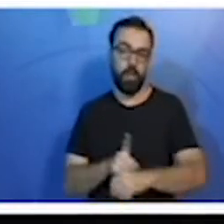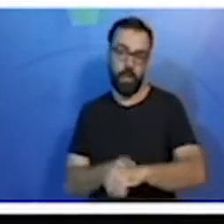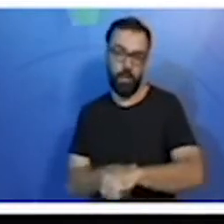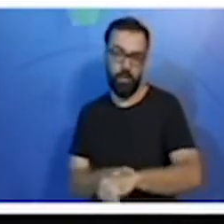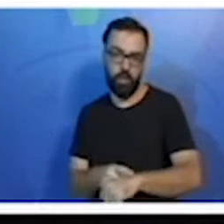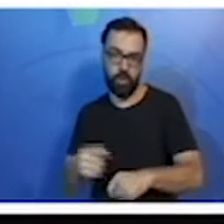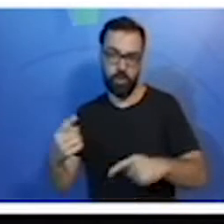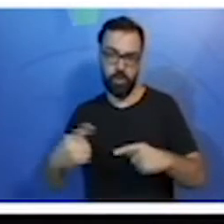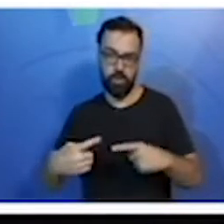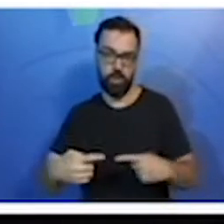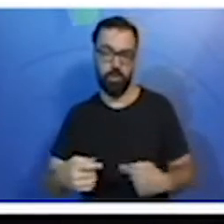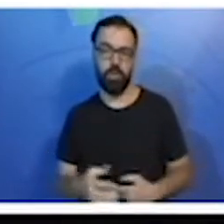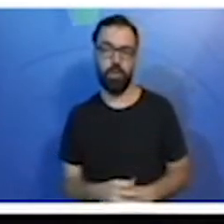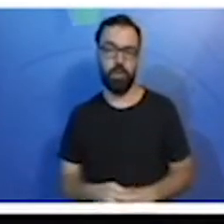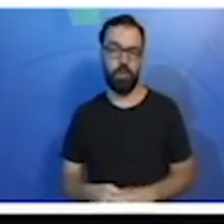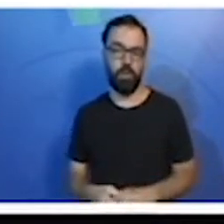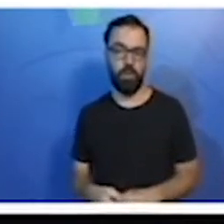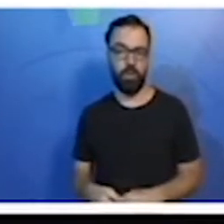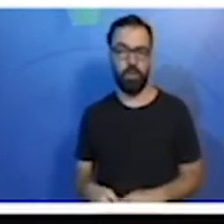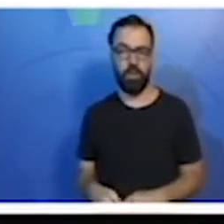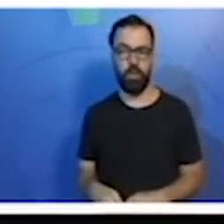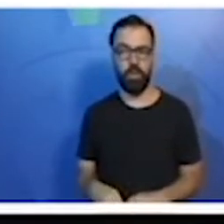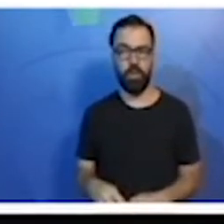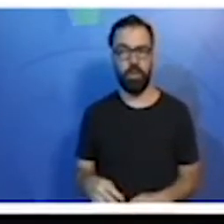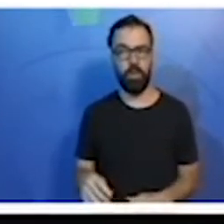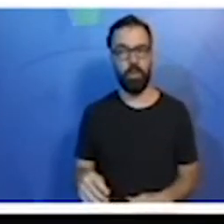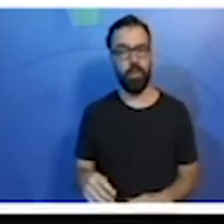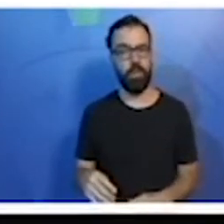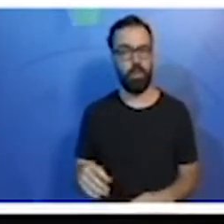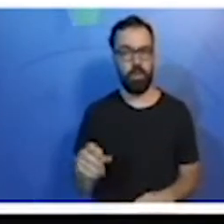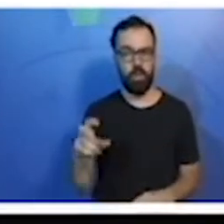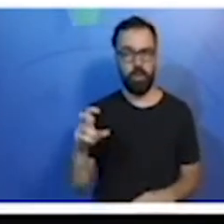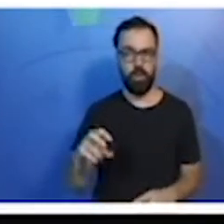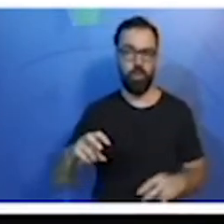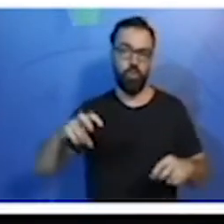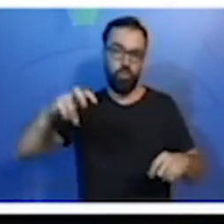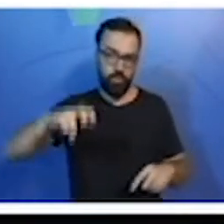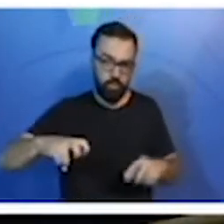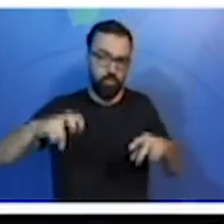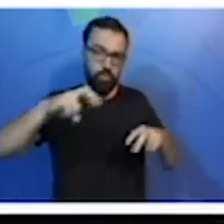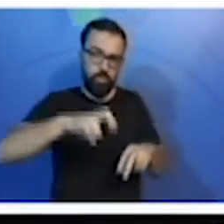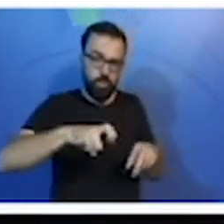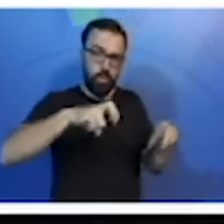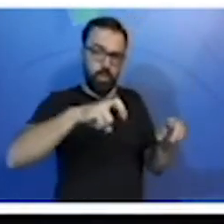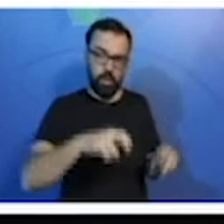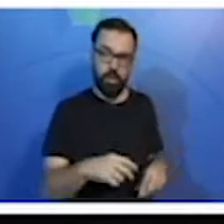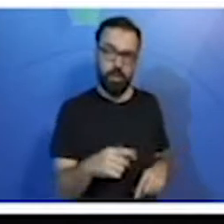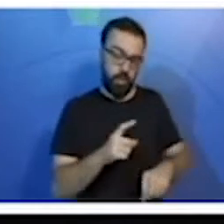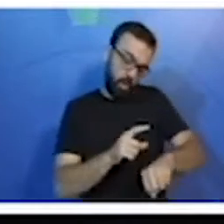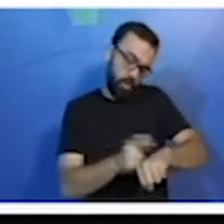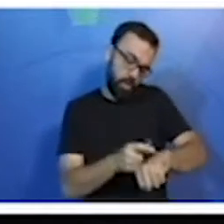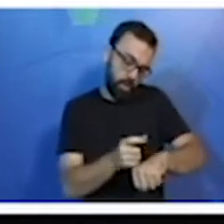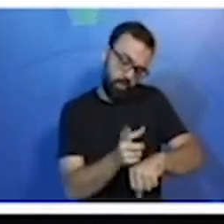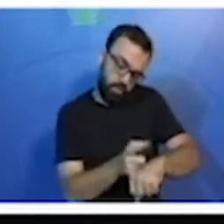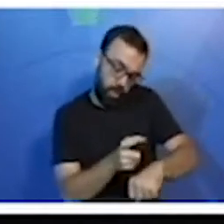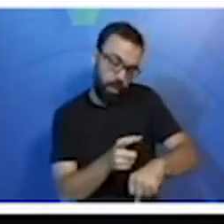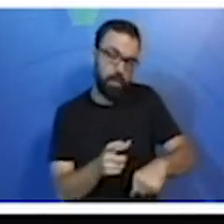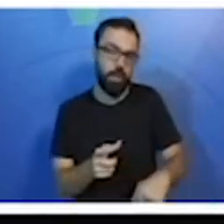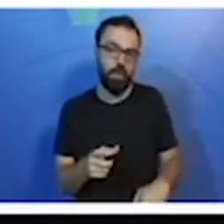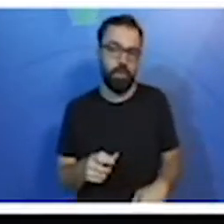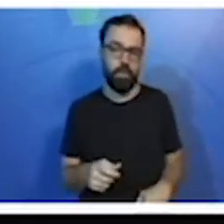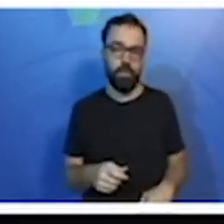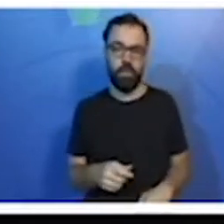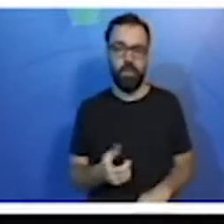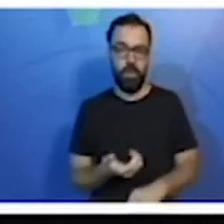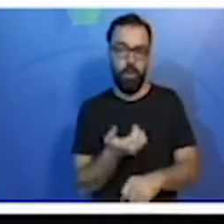prova onde todos competem juntos a prova contra o relógio os competidores Eles saem 1 a 1 né então cada um vai marcando se deve a partir do momento